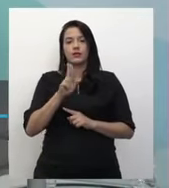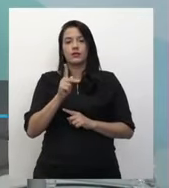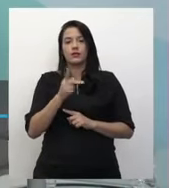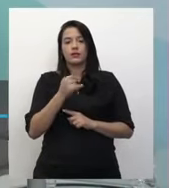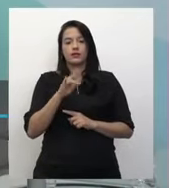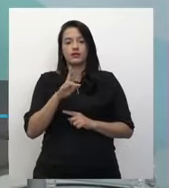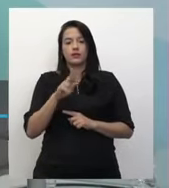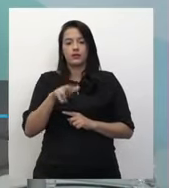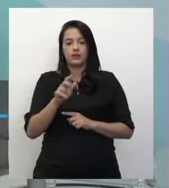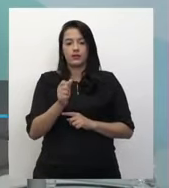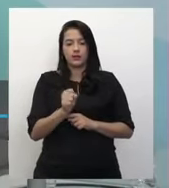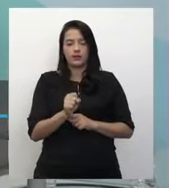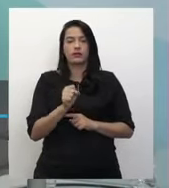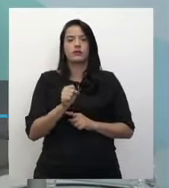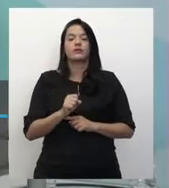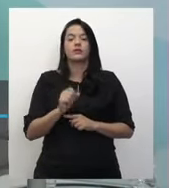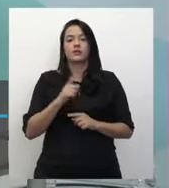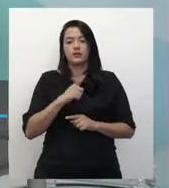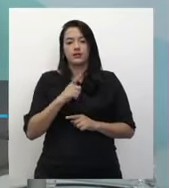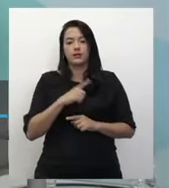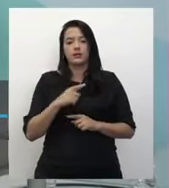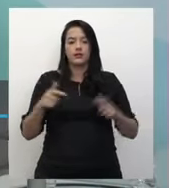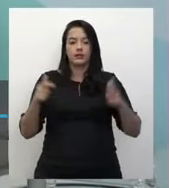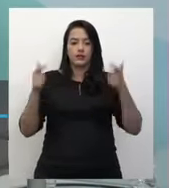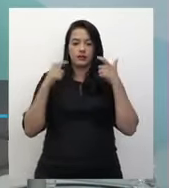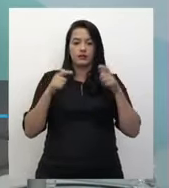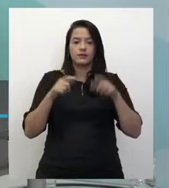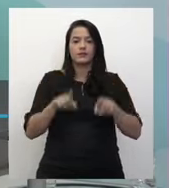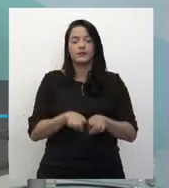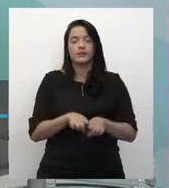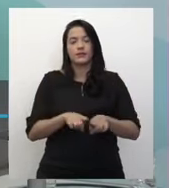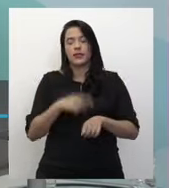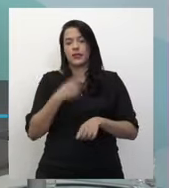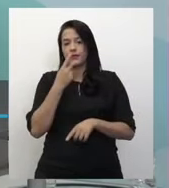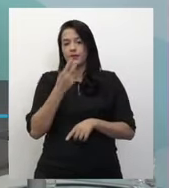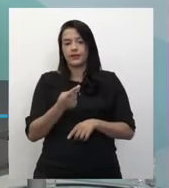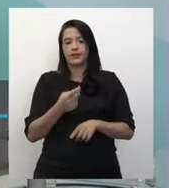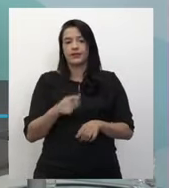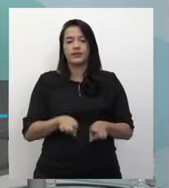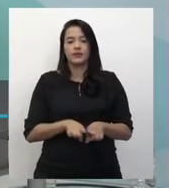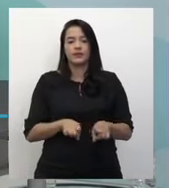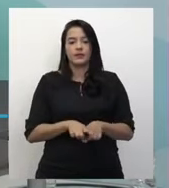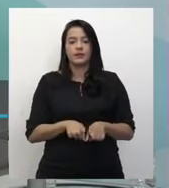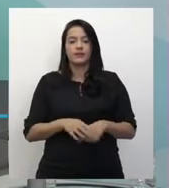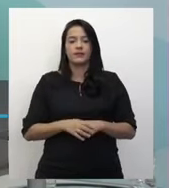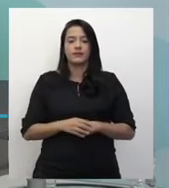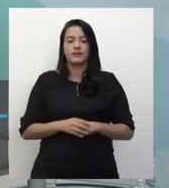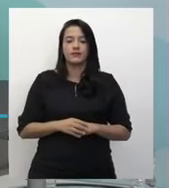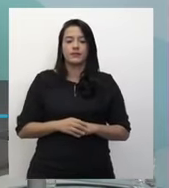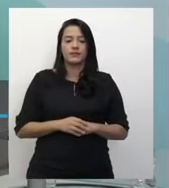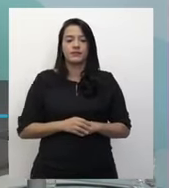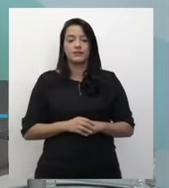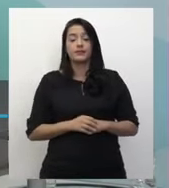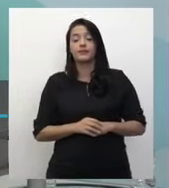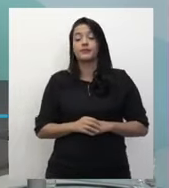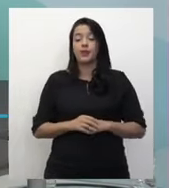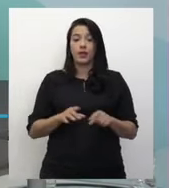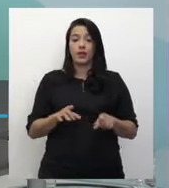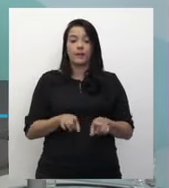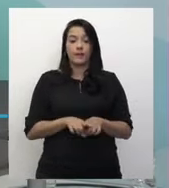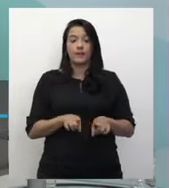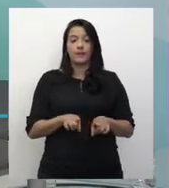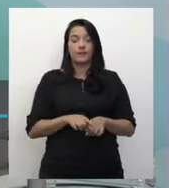colocou, acho que a das rainhas, mas acho que era ararinhas que ele queria. Assim como eu errei, coloquei ariranha, ele colocou rainha. Acho que a das